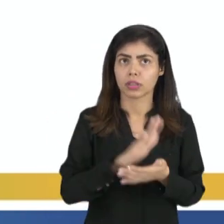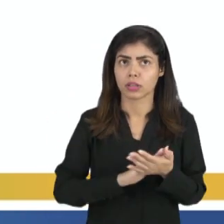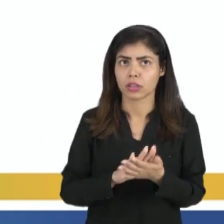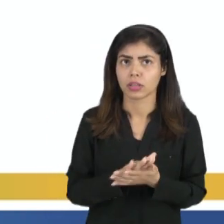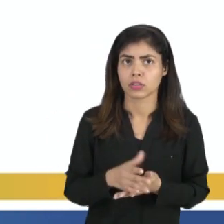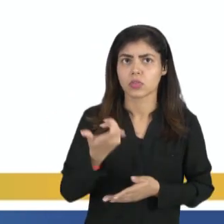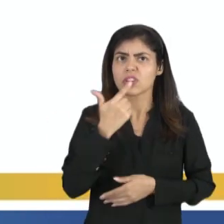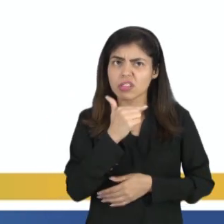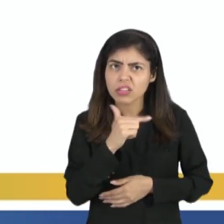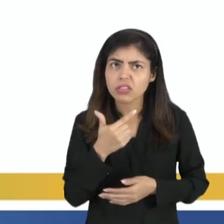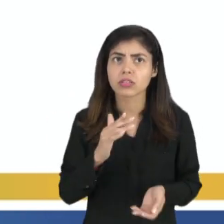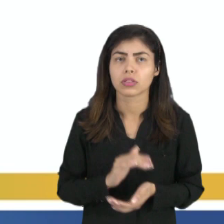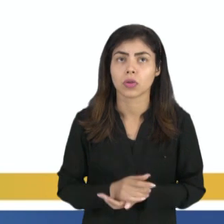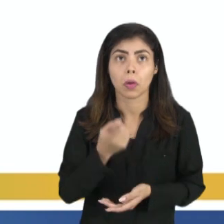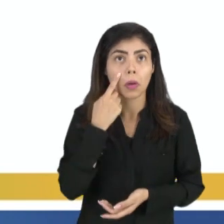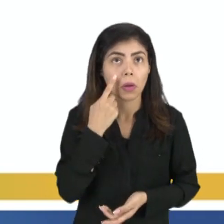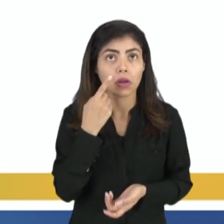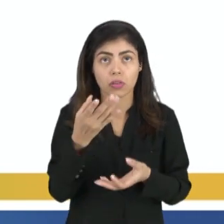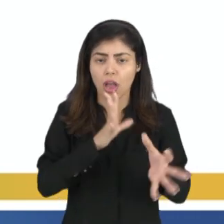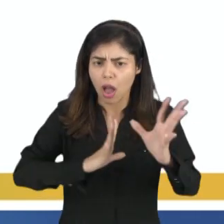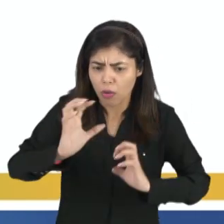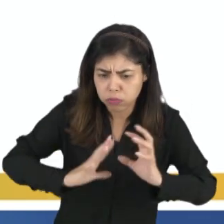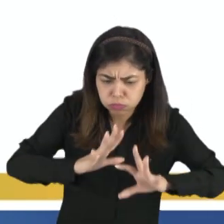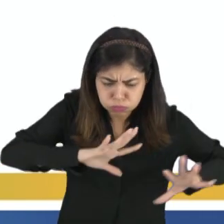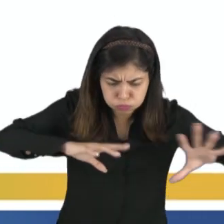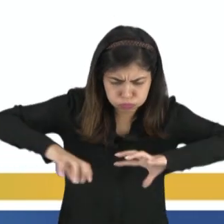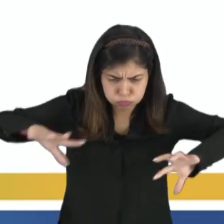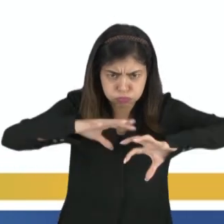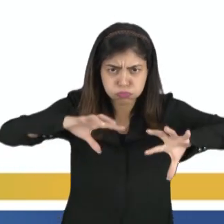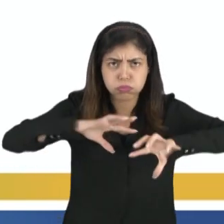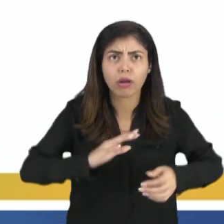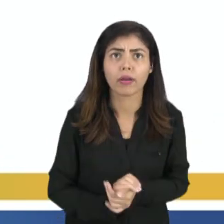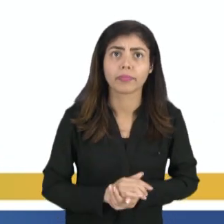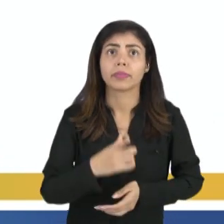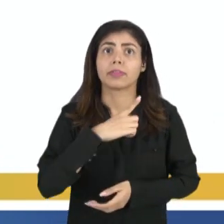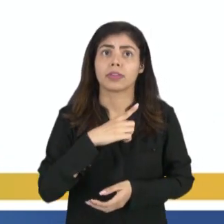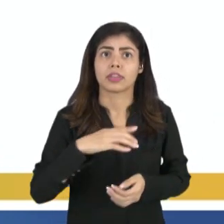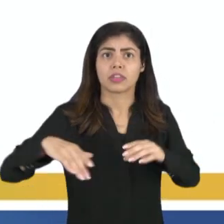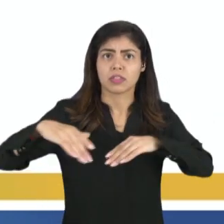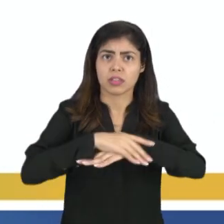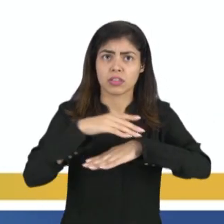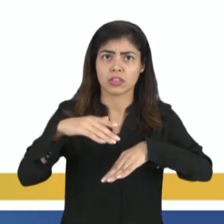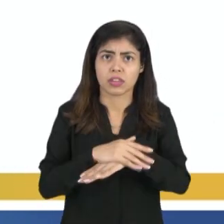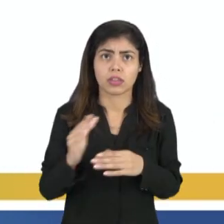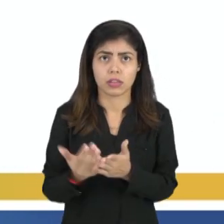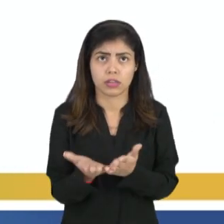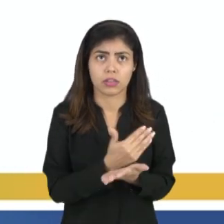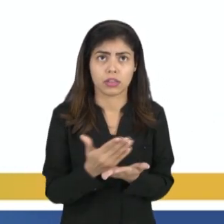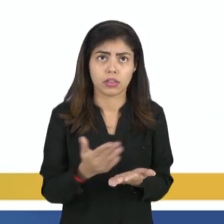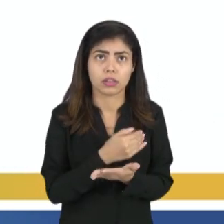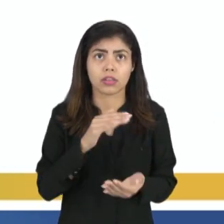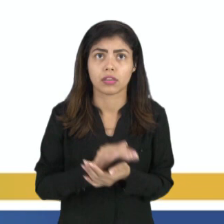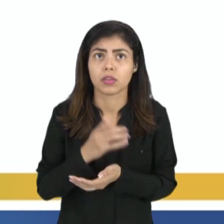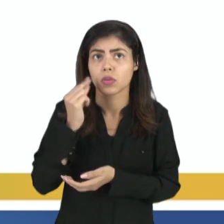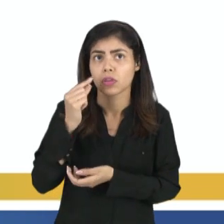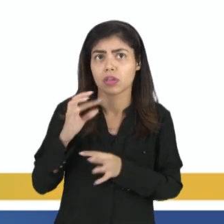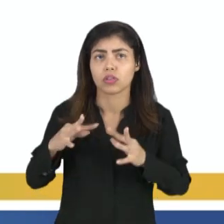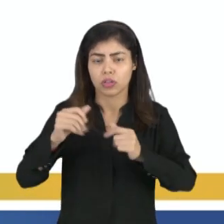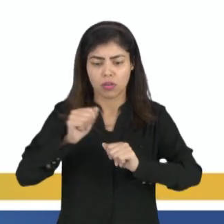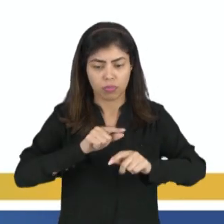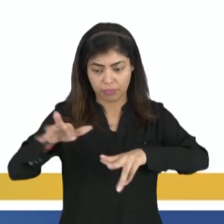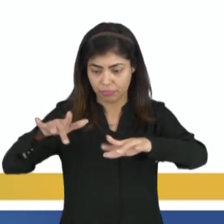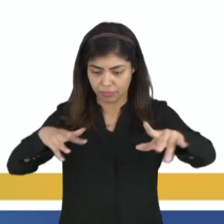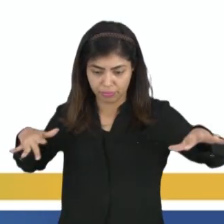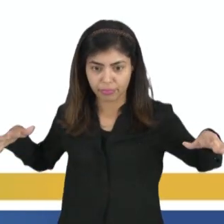nada disso Seu engraçadinho olha só a bagunça desta sala tênis álbum de figurinhas lápis